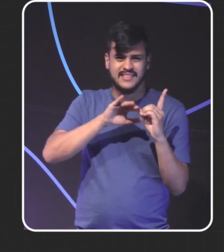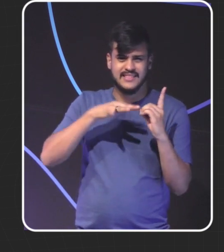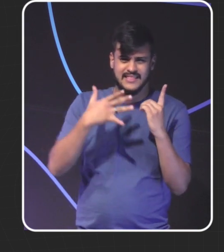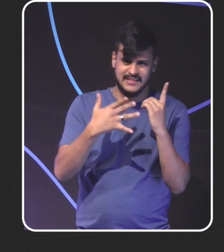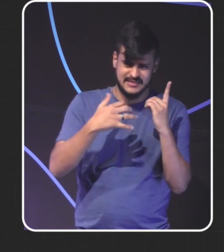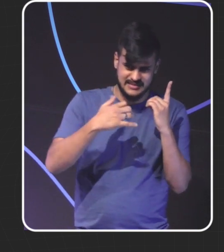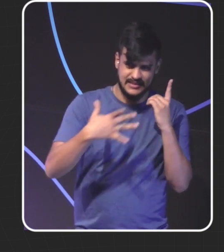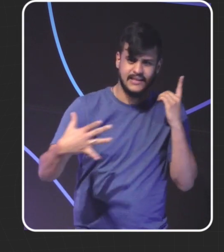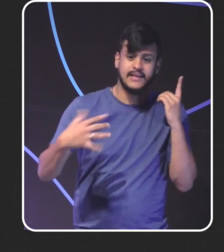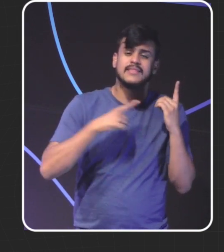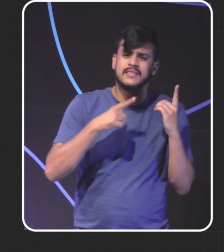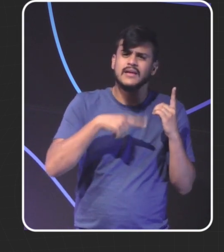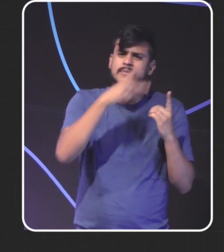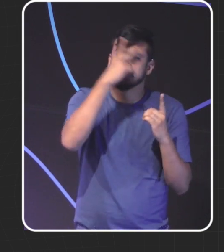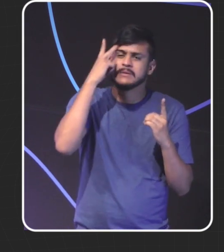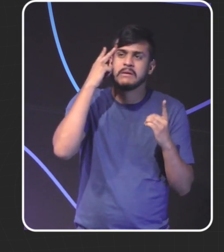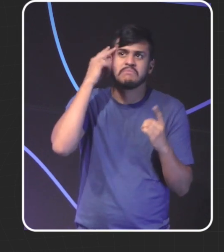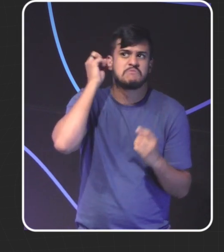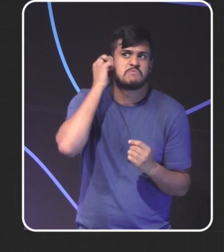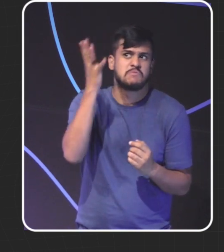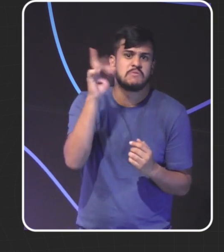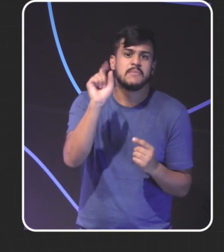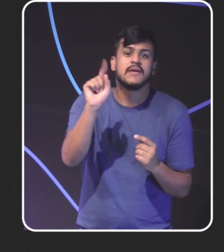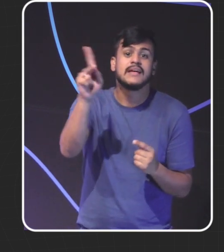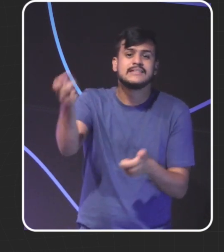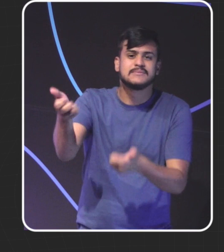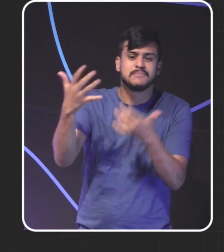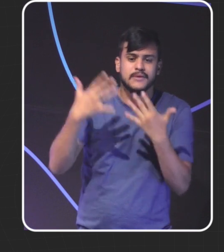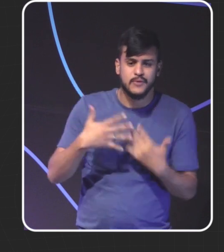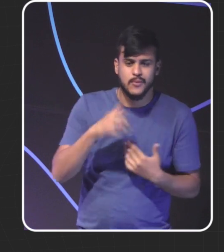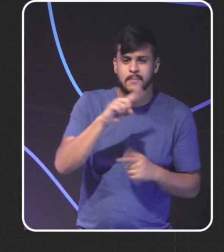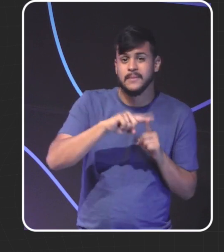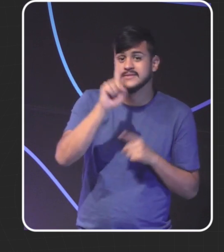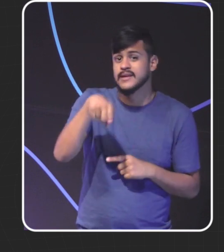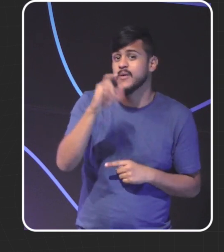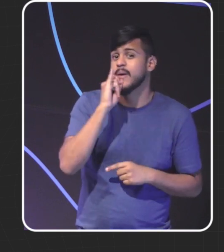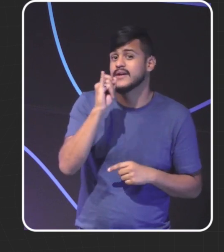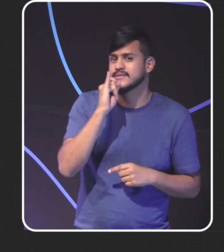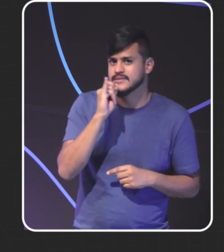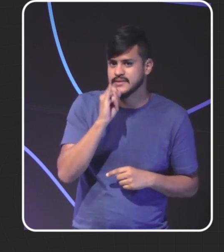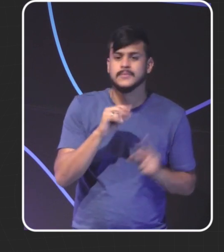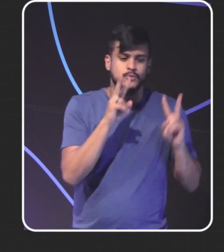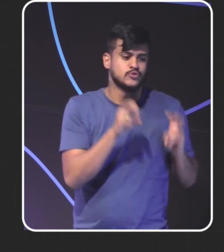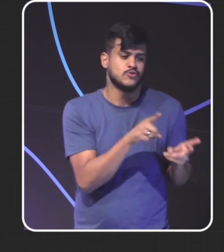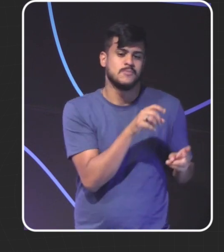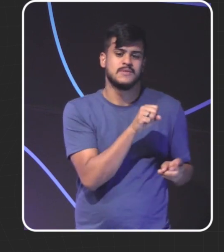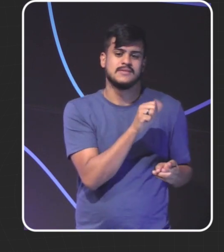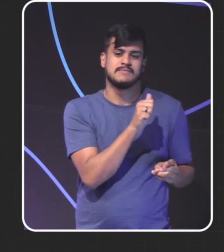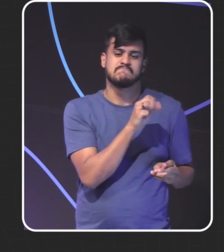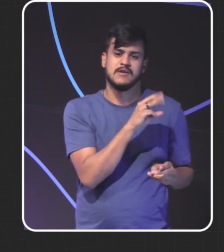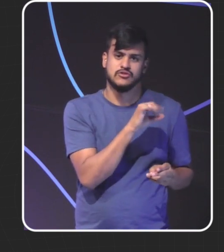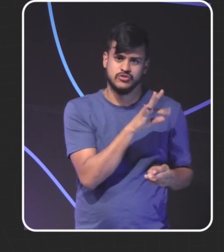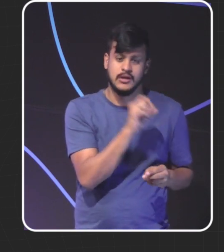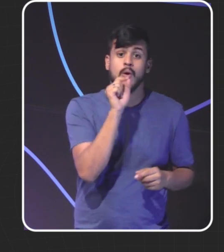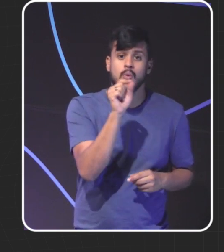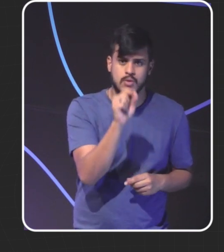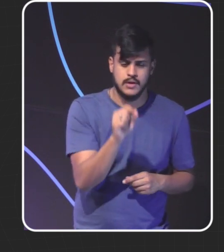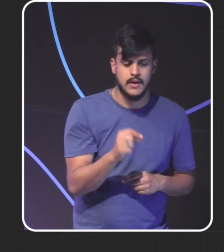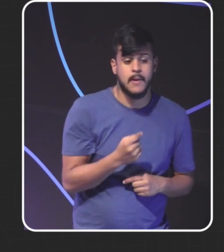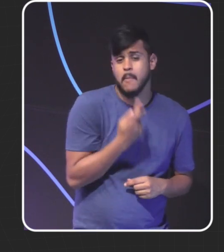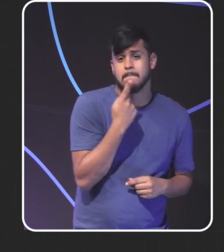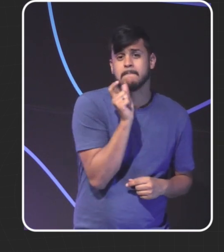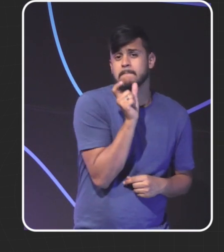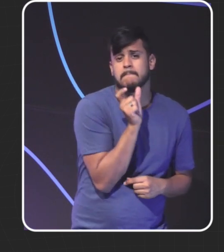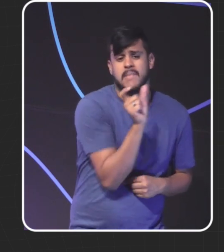que eu fui, que eu até apresentei um exemplo que a Amanda mostrou para a gente uma vez sobre semântica, que é você digitar uma palavra